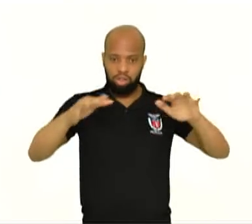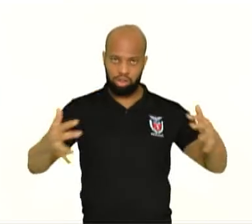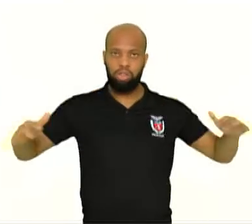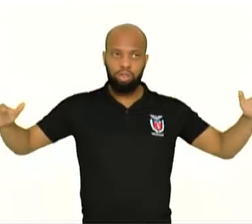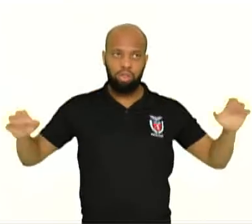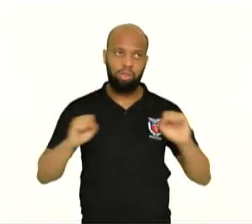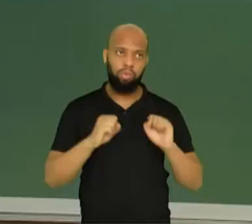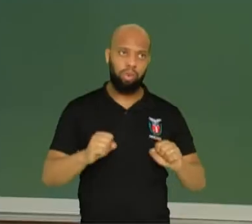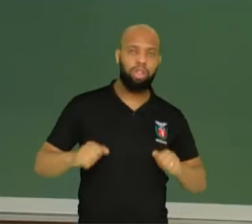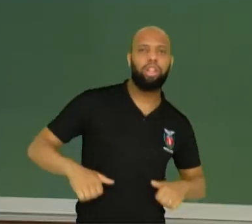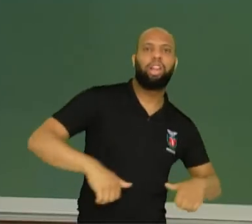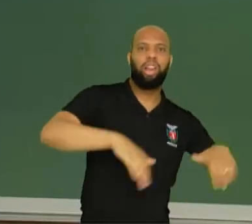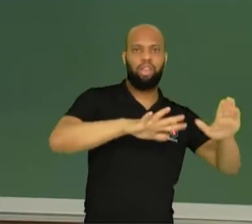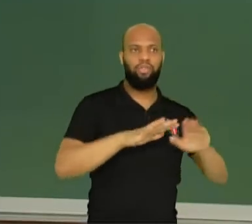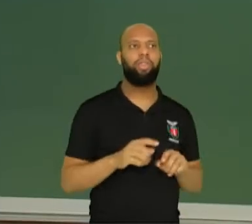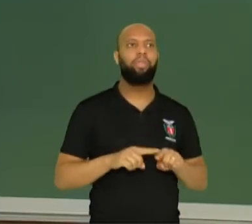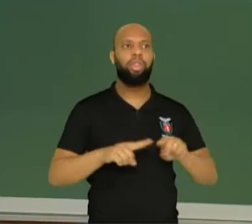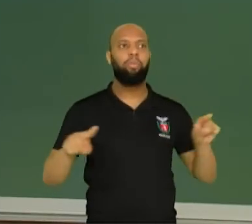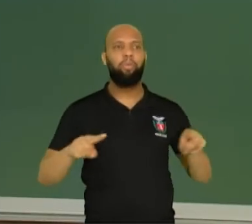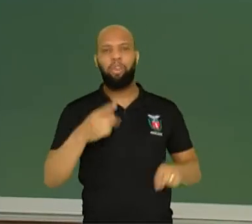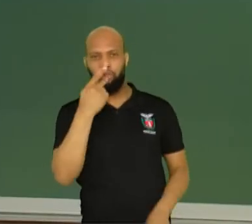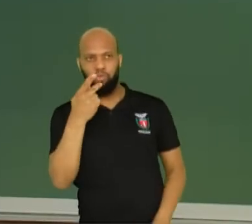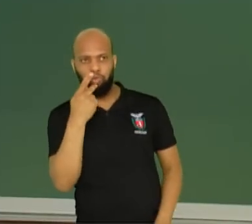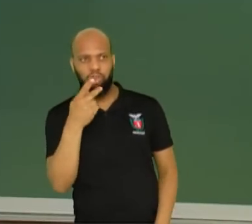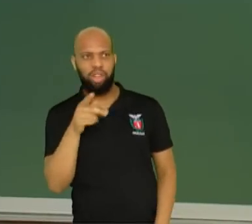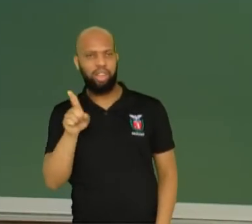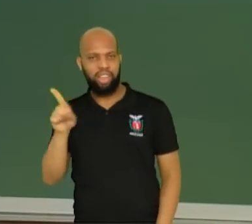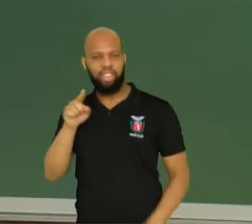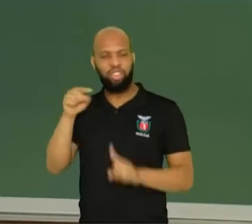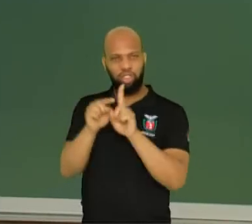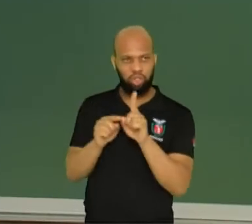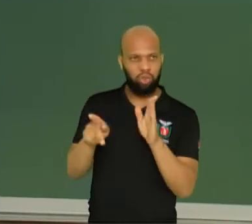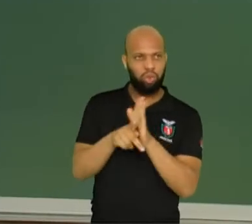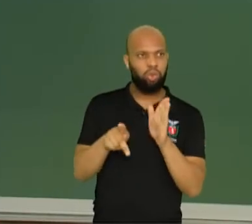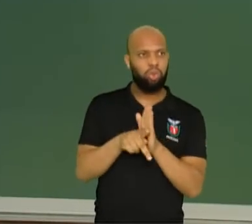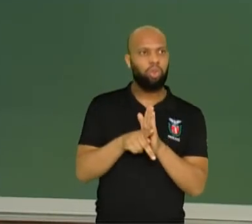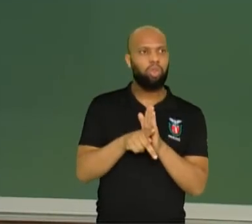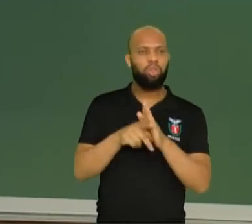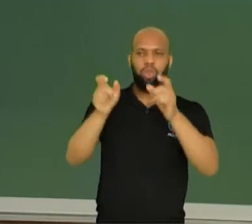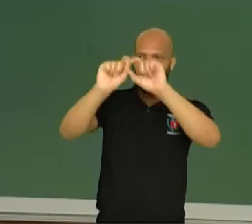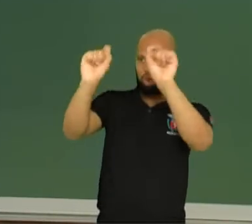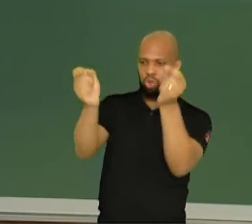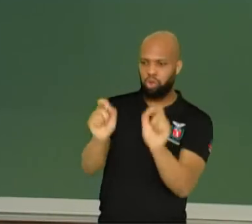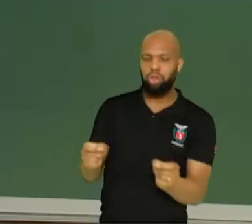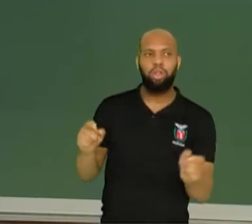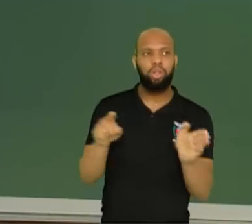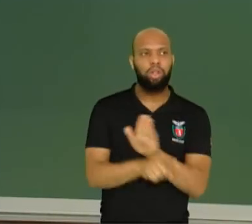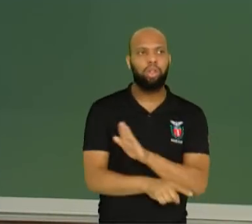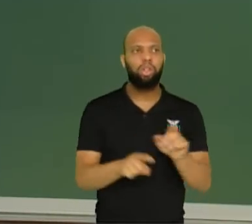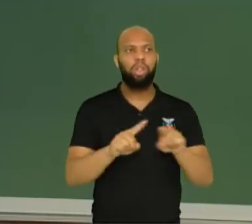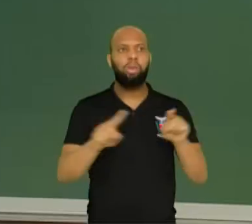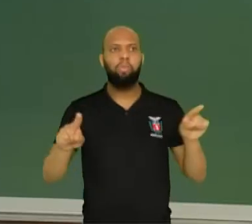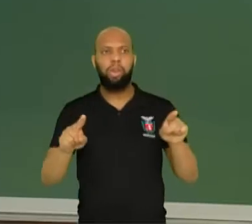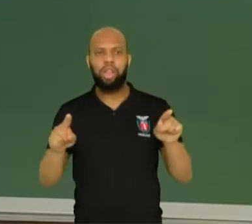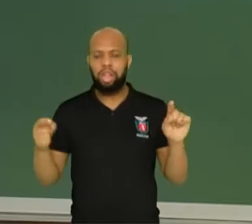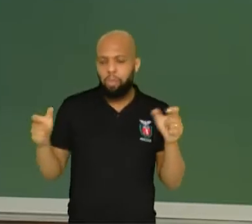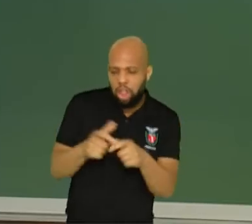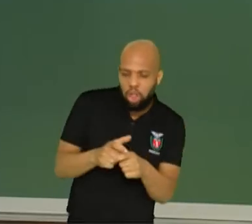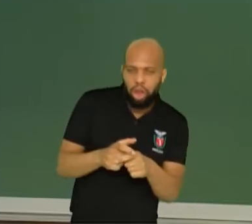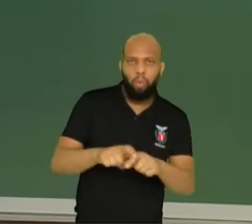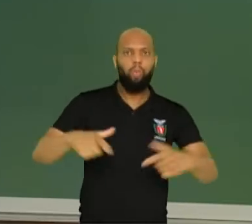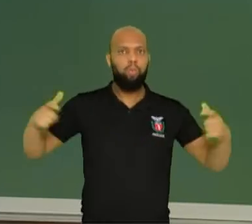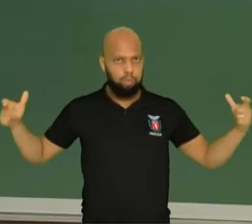para outros lugares. Mas como a gente fala, às vezes, desse tipo de organismo, vocês ficam perguntando, tá, mas é a menor água-viva, a maior